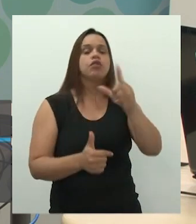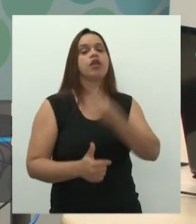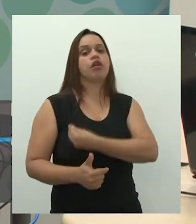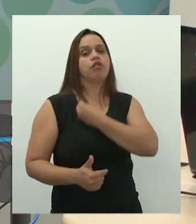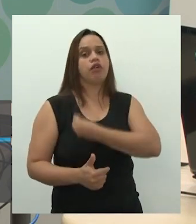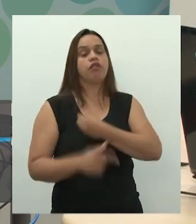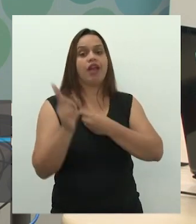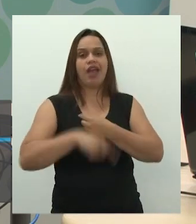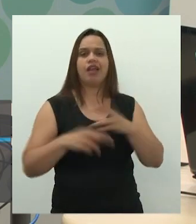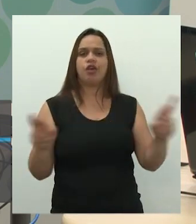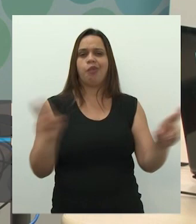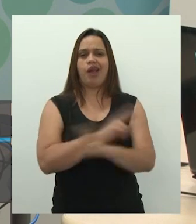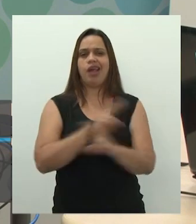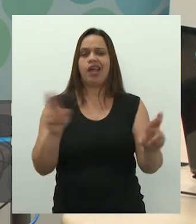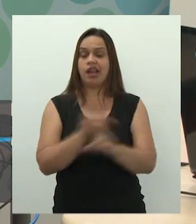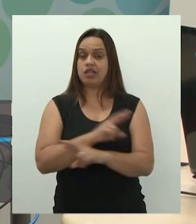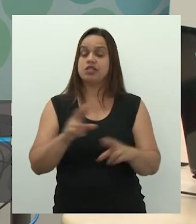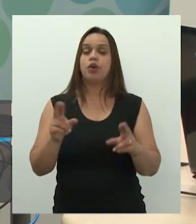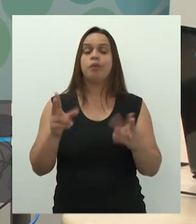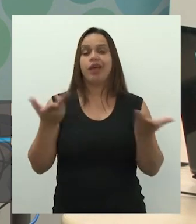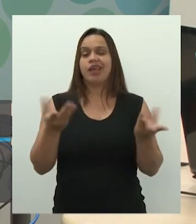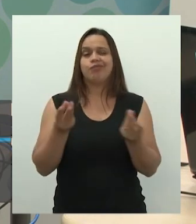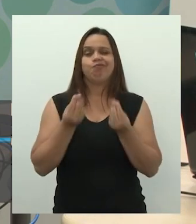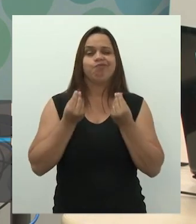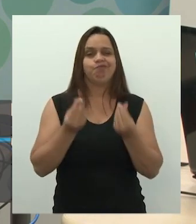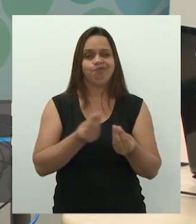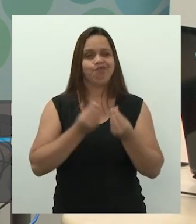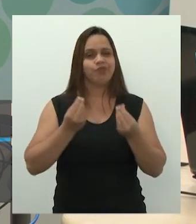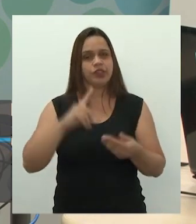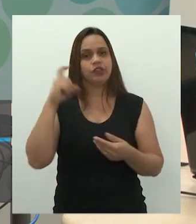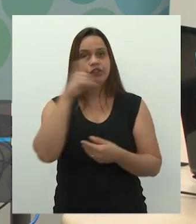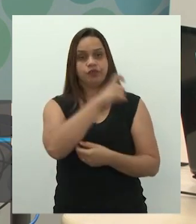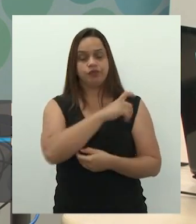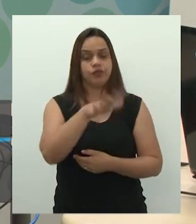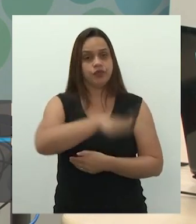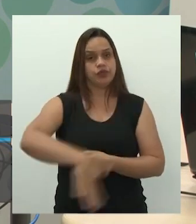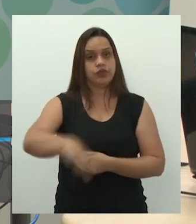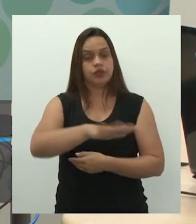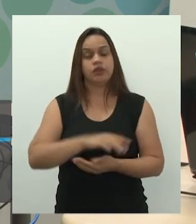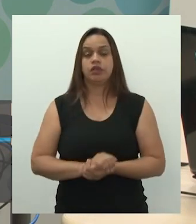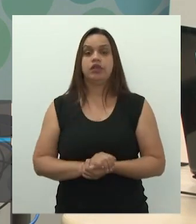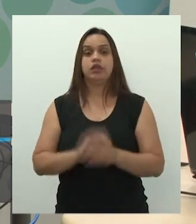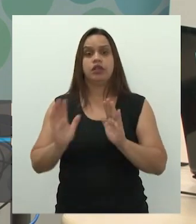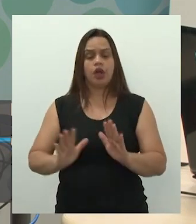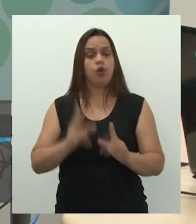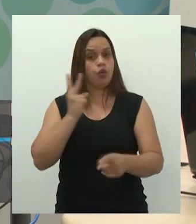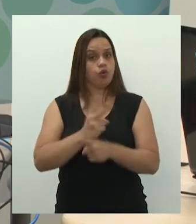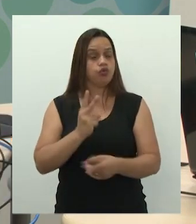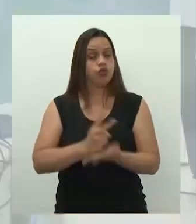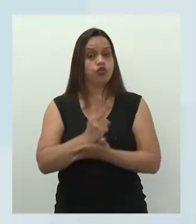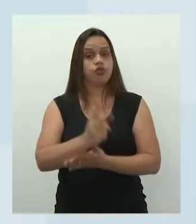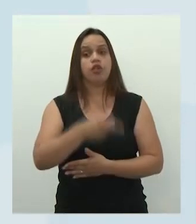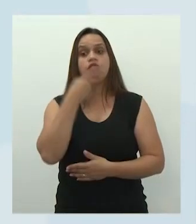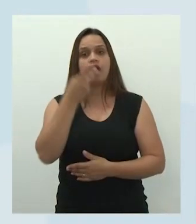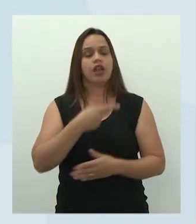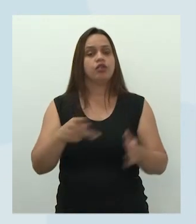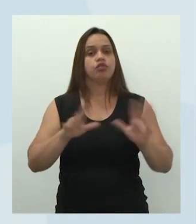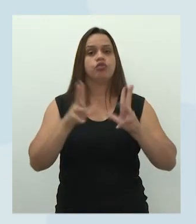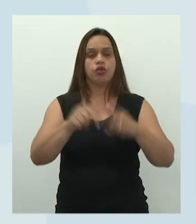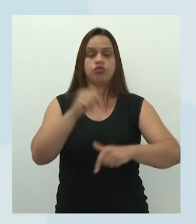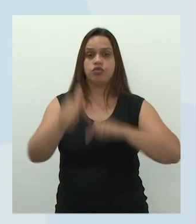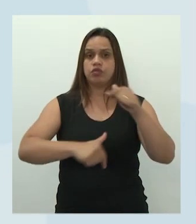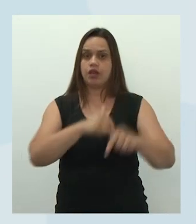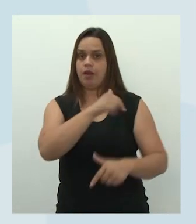relação bastante precária ali, tá? Continuando, então, já que a gente falou das obras públicas, olha aí um exemplo delas,